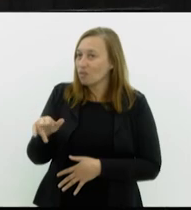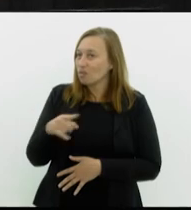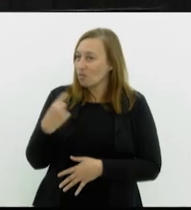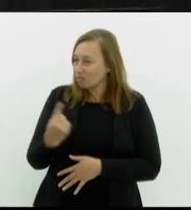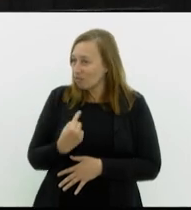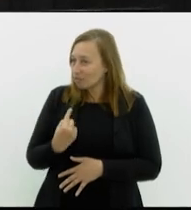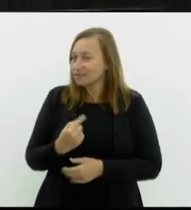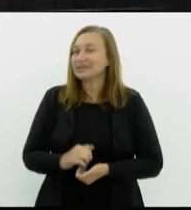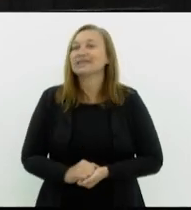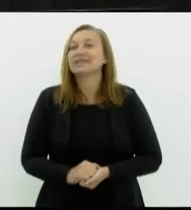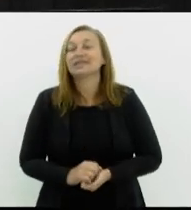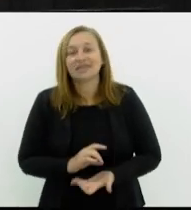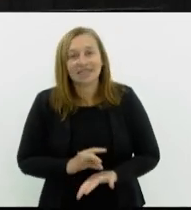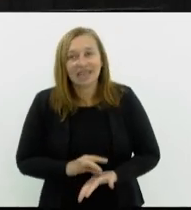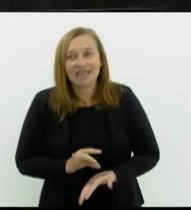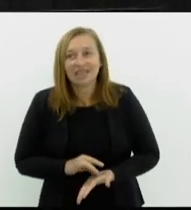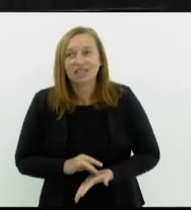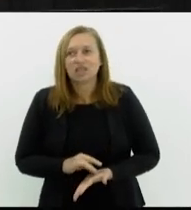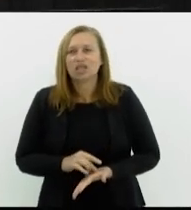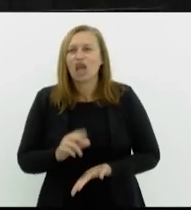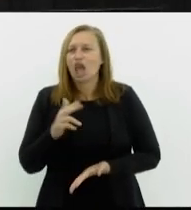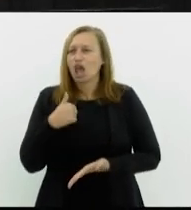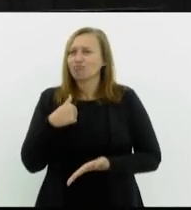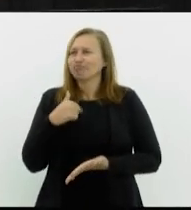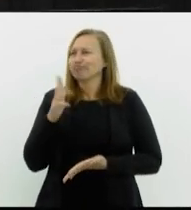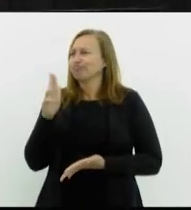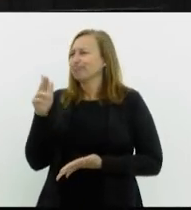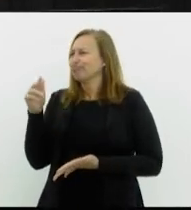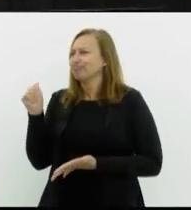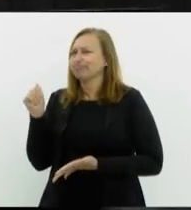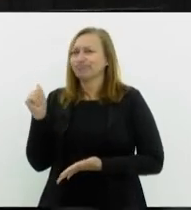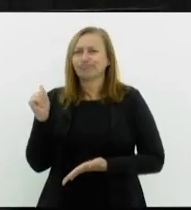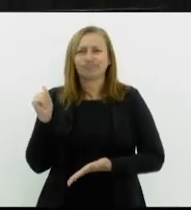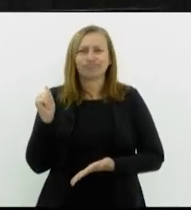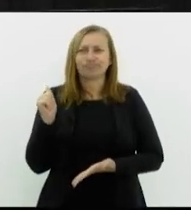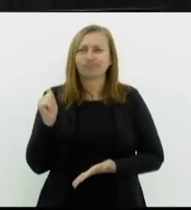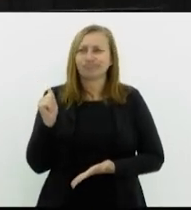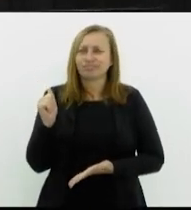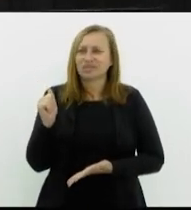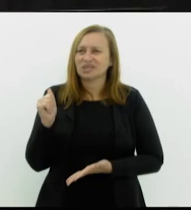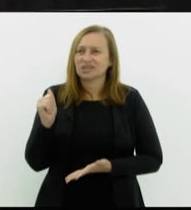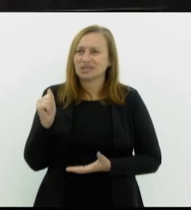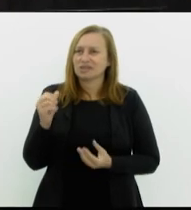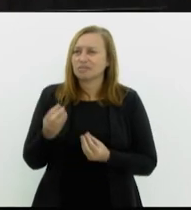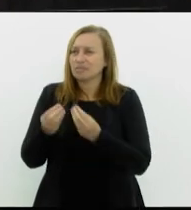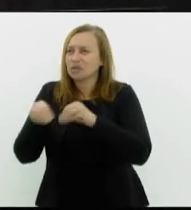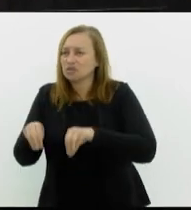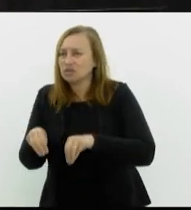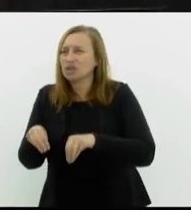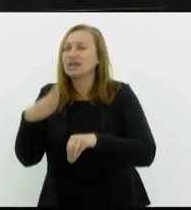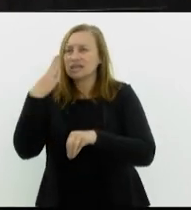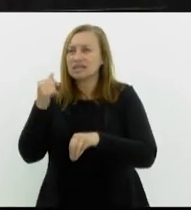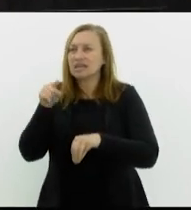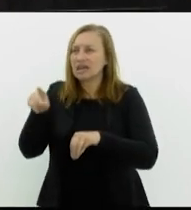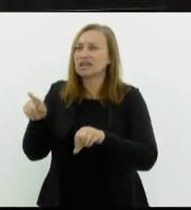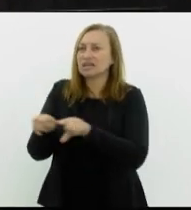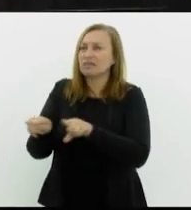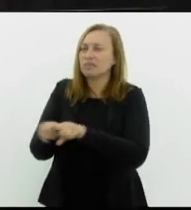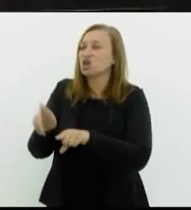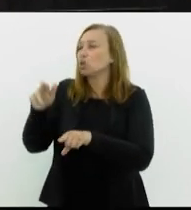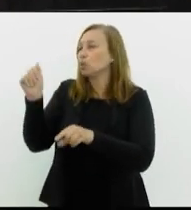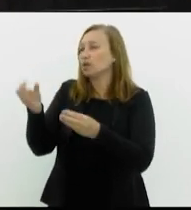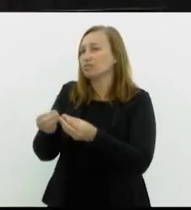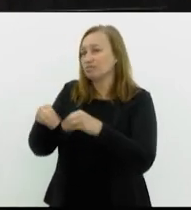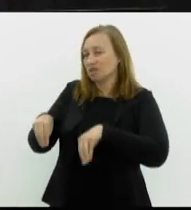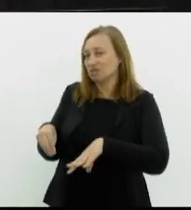verdade. É alguém que eu jamais... ferirei e sei que ele jamais me ferirá. Isso é um grande mérito